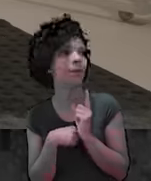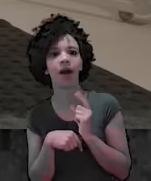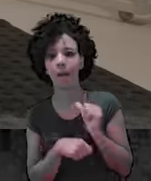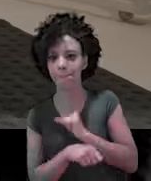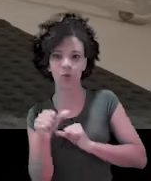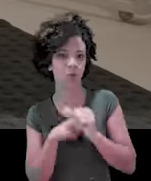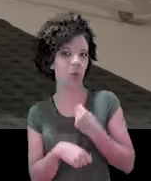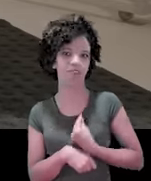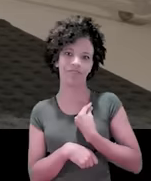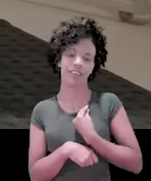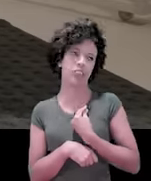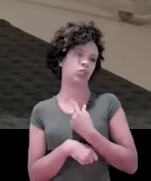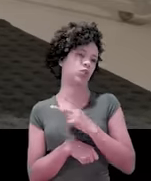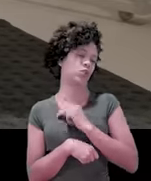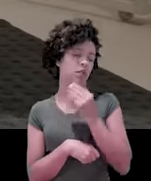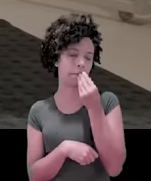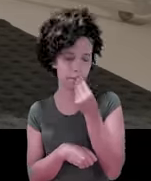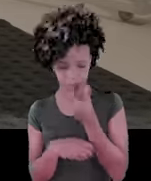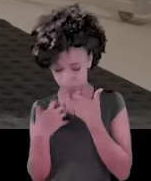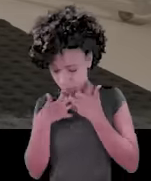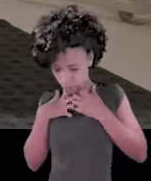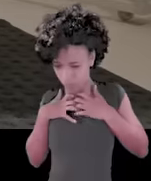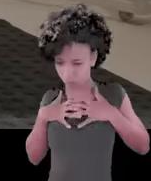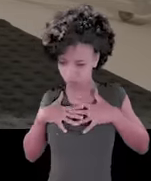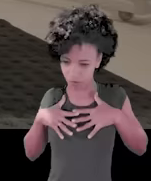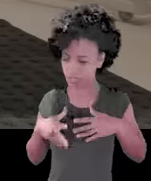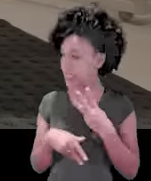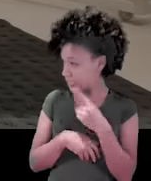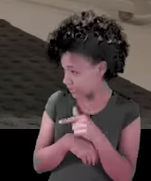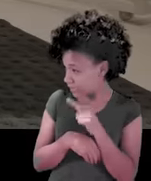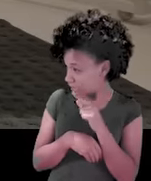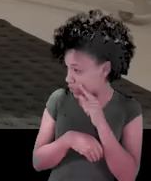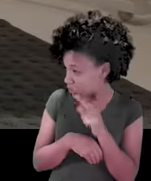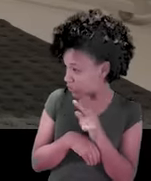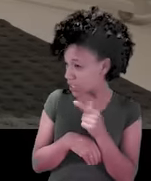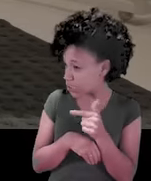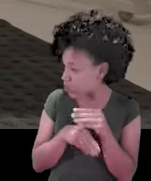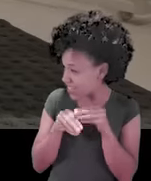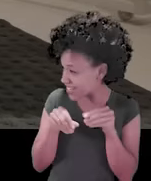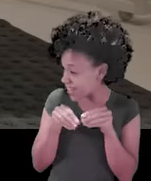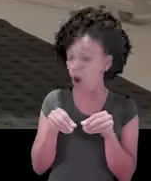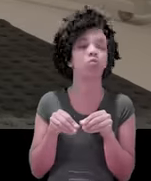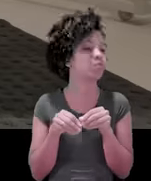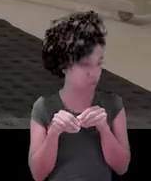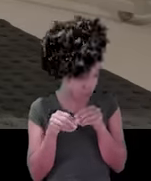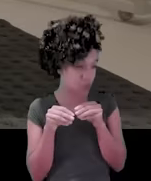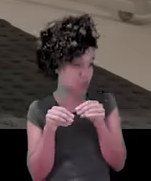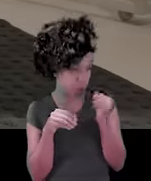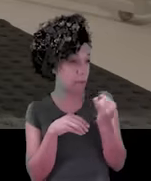vou ter havido Eu salvei 35 não tava 37 dias sem sal e tal